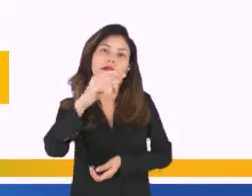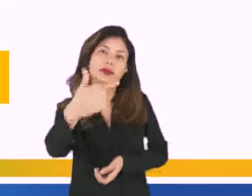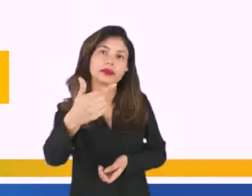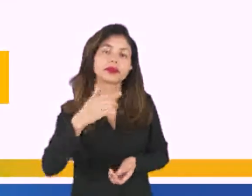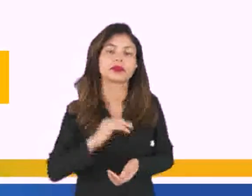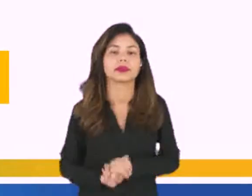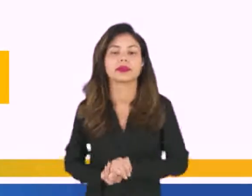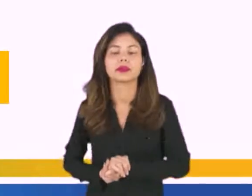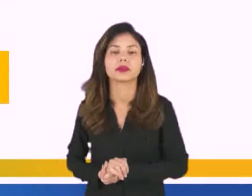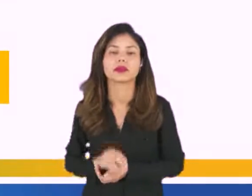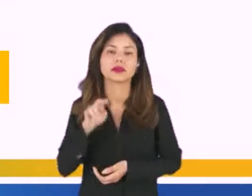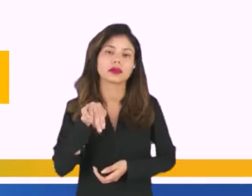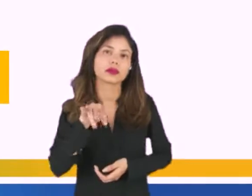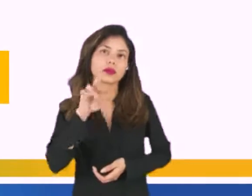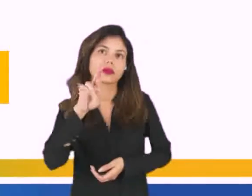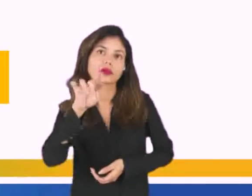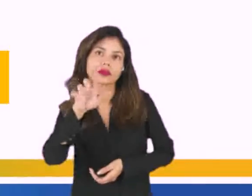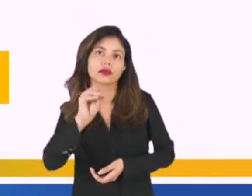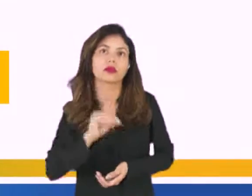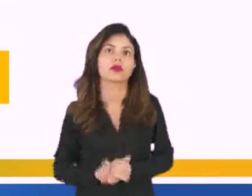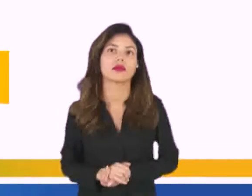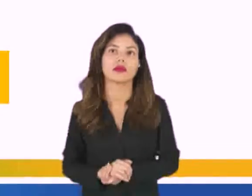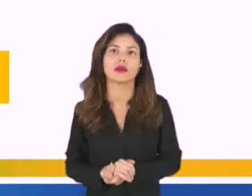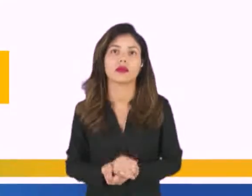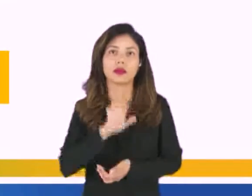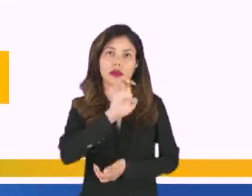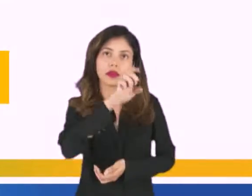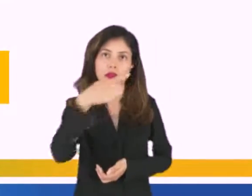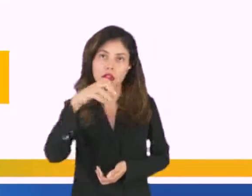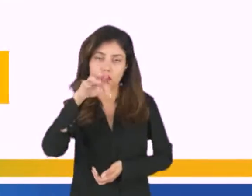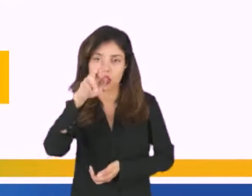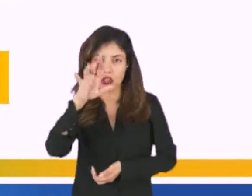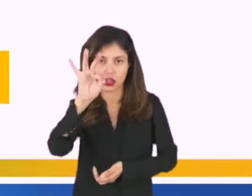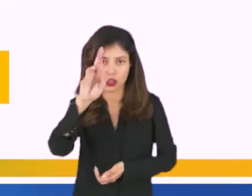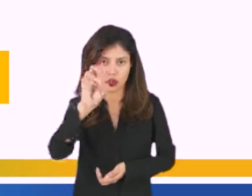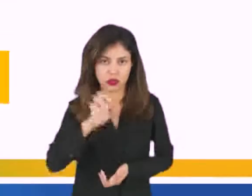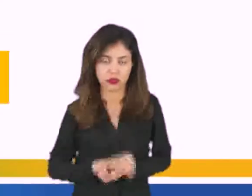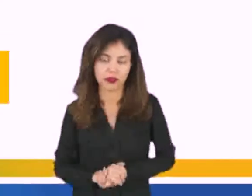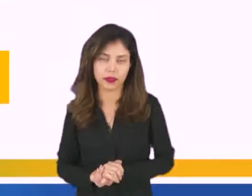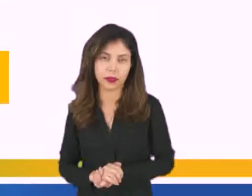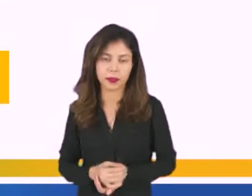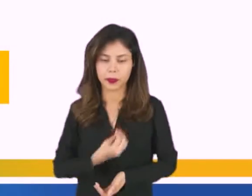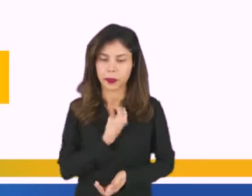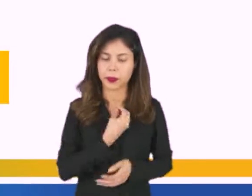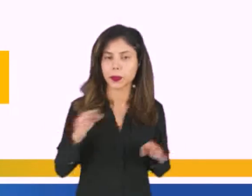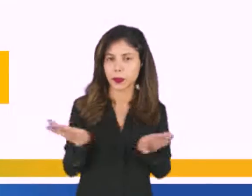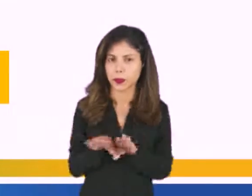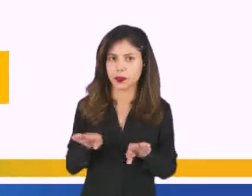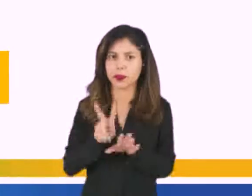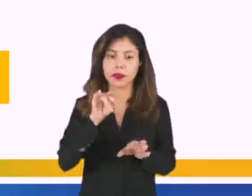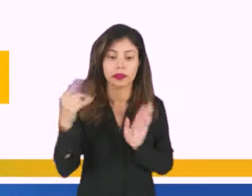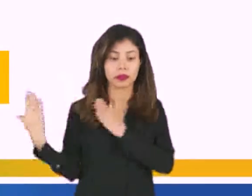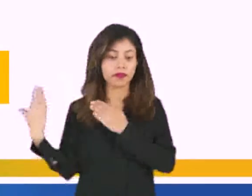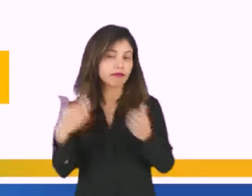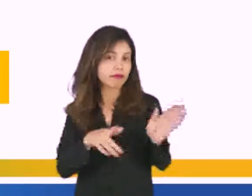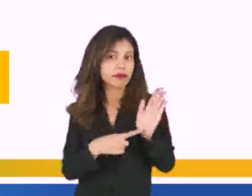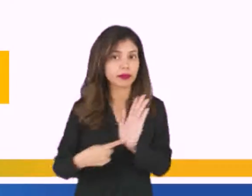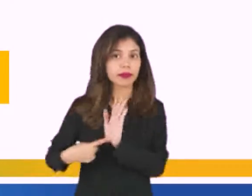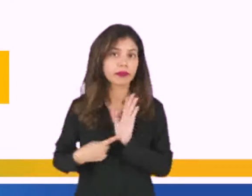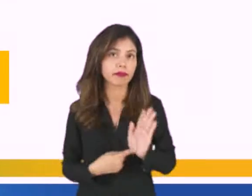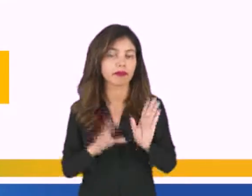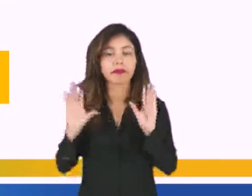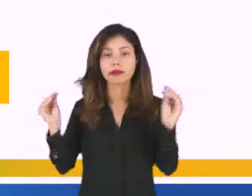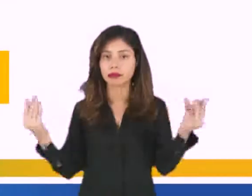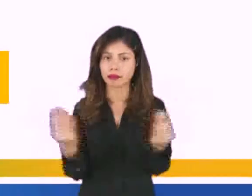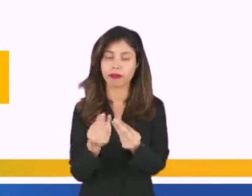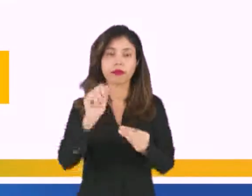compostos oxigenados, nitrogenados, ou também a presença de enxofre também, que vai determinar se a